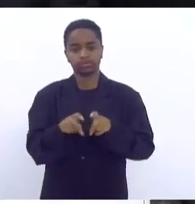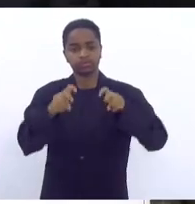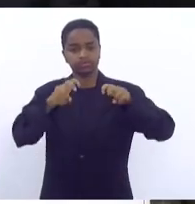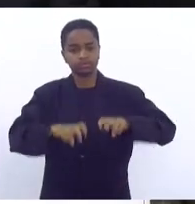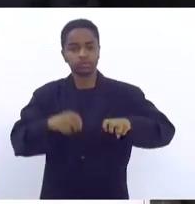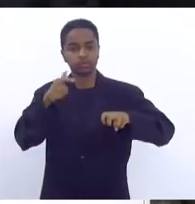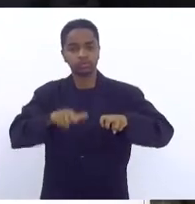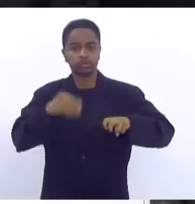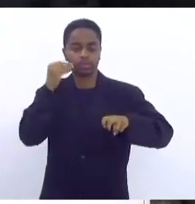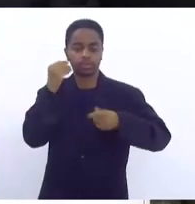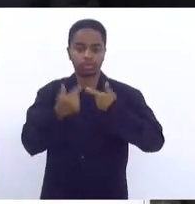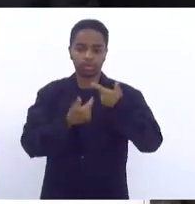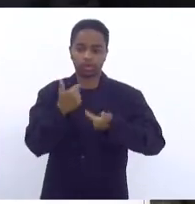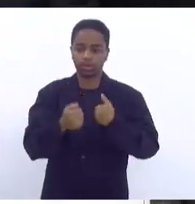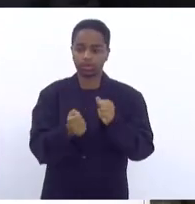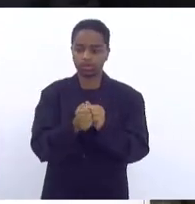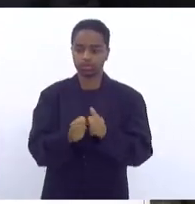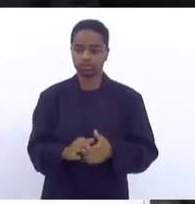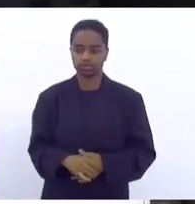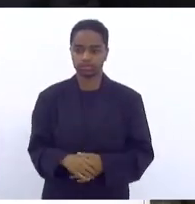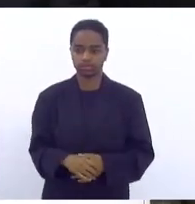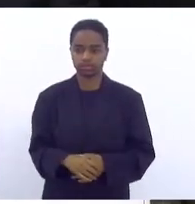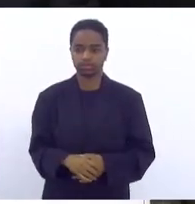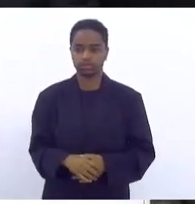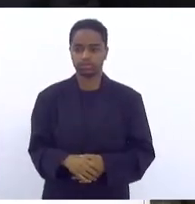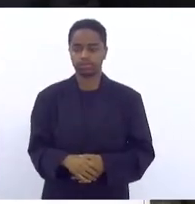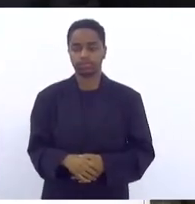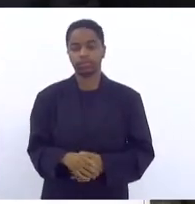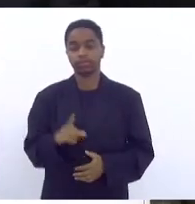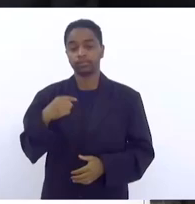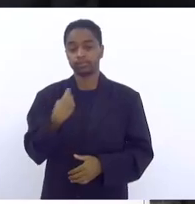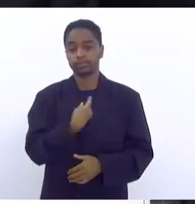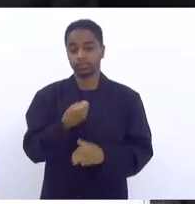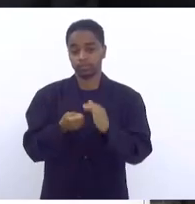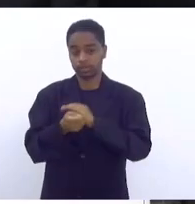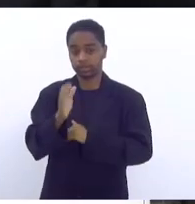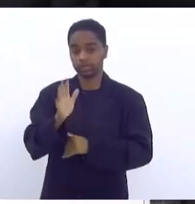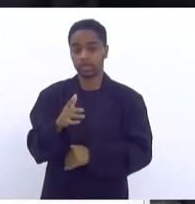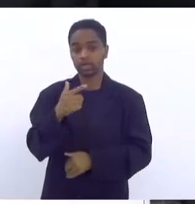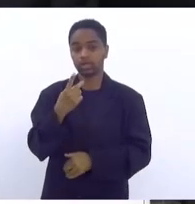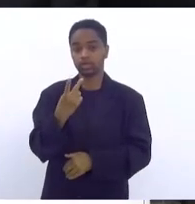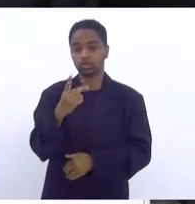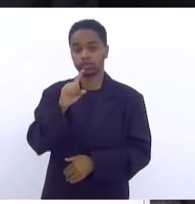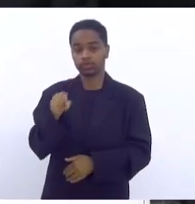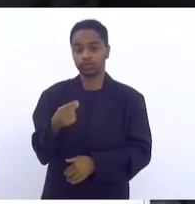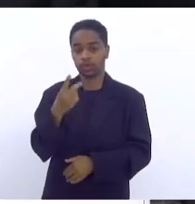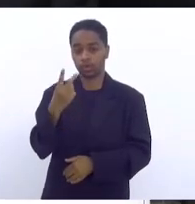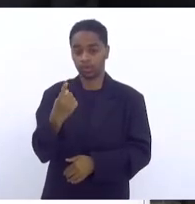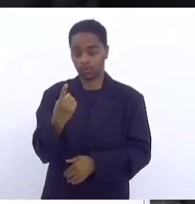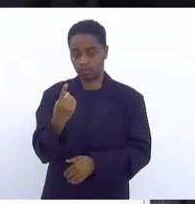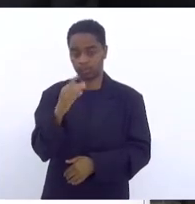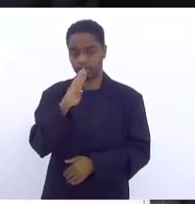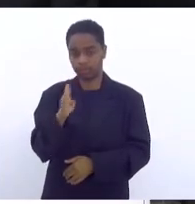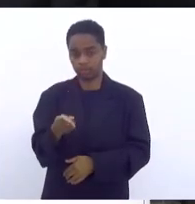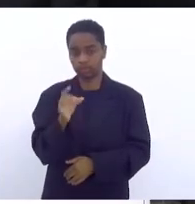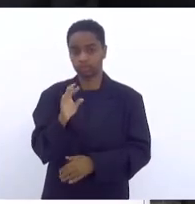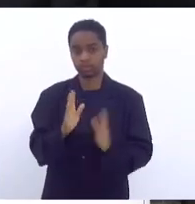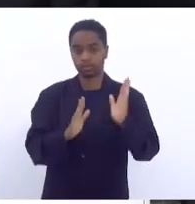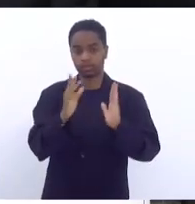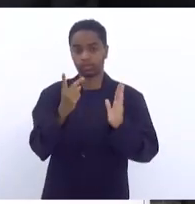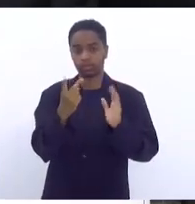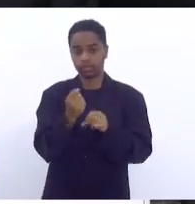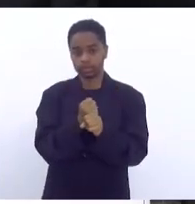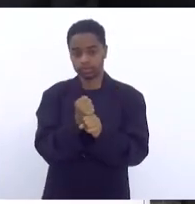tentar fazer esse trabalho conjuntamente nós já investimos até agora 2,1 bilhões só nesses do anos tá